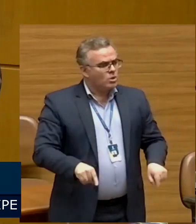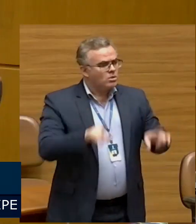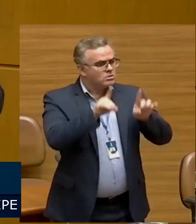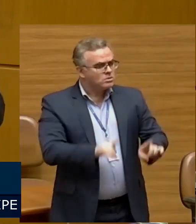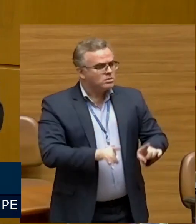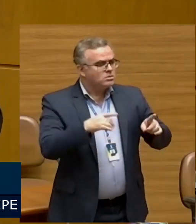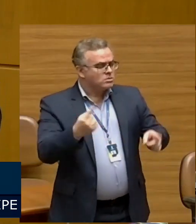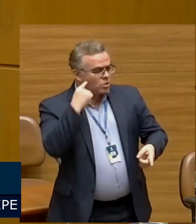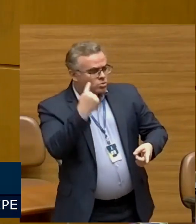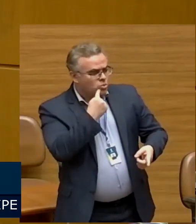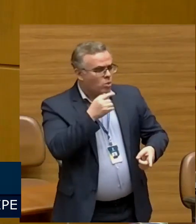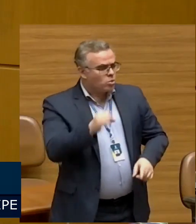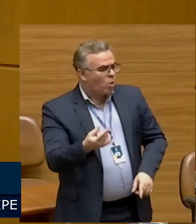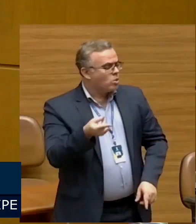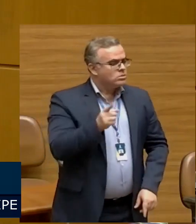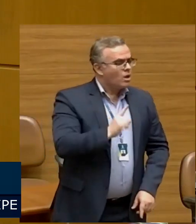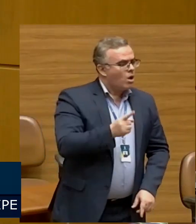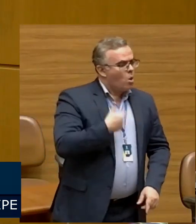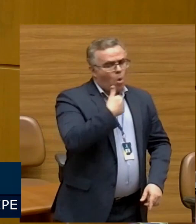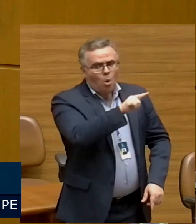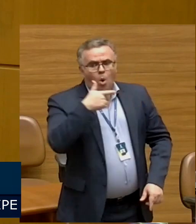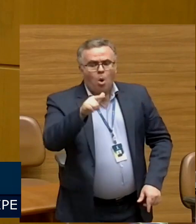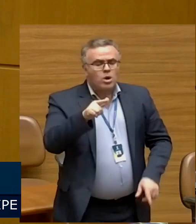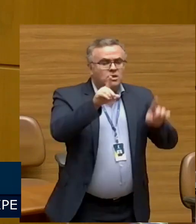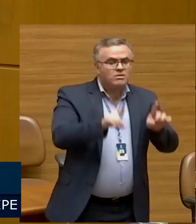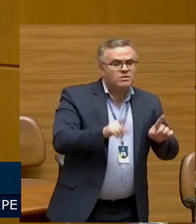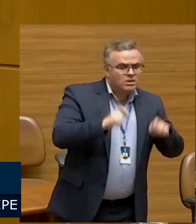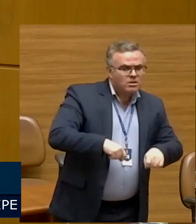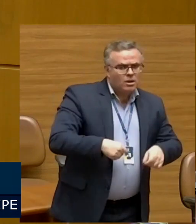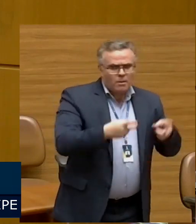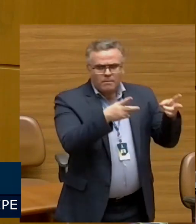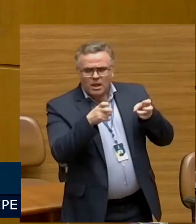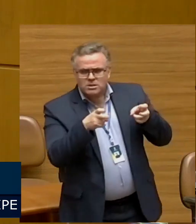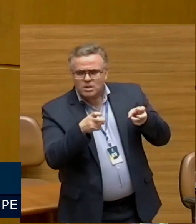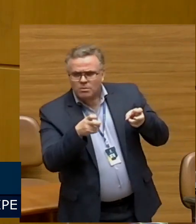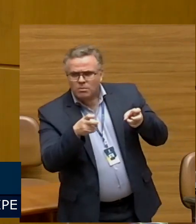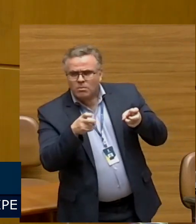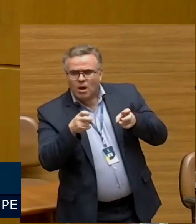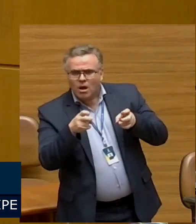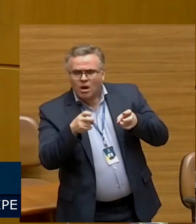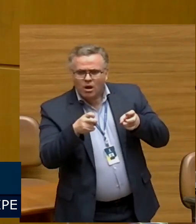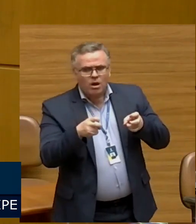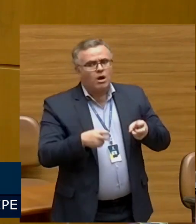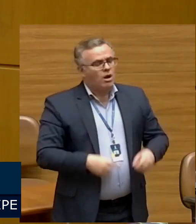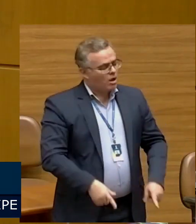deficiência, surdo ou não, ou qualquer outra deficiência. Presenciou assédio, denuncie.